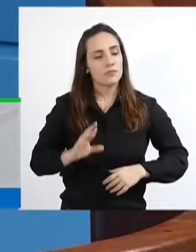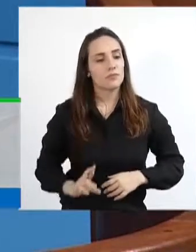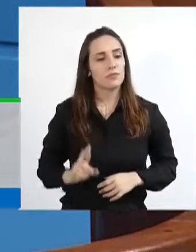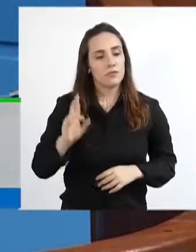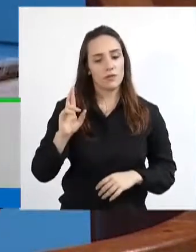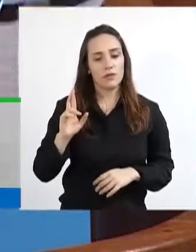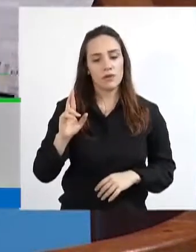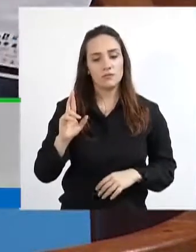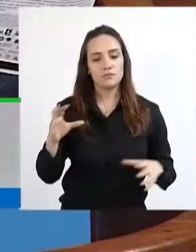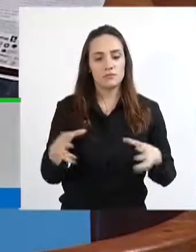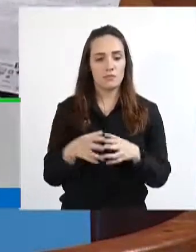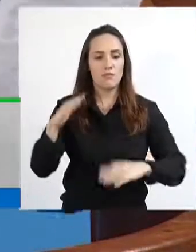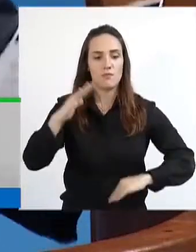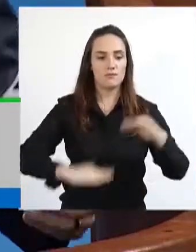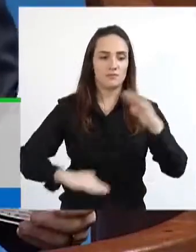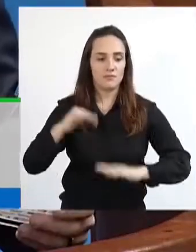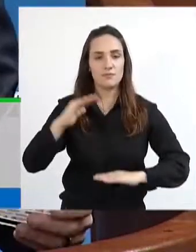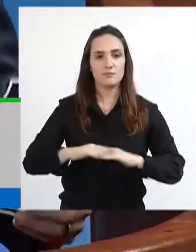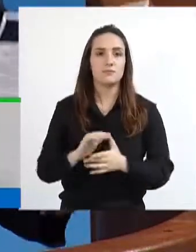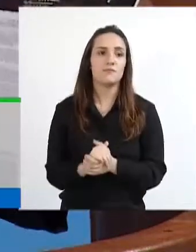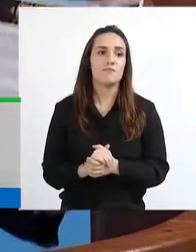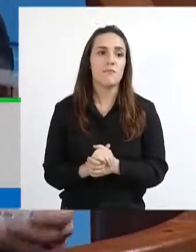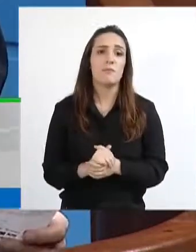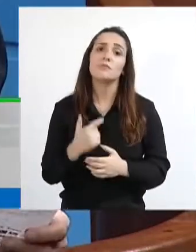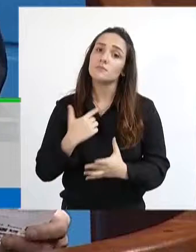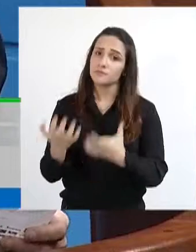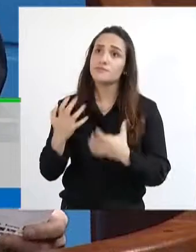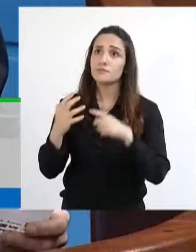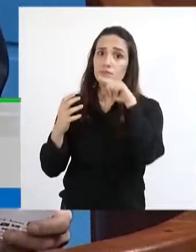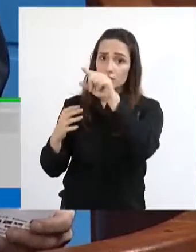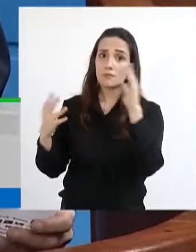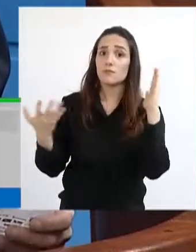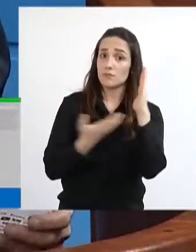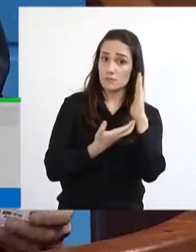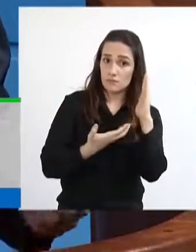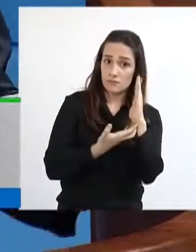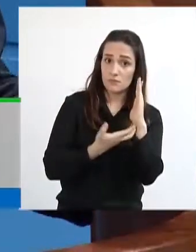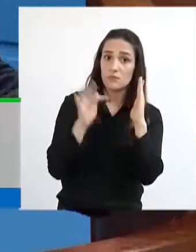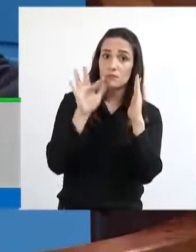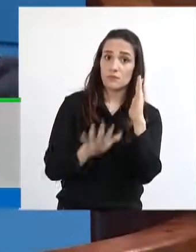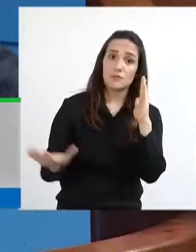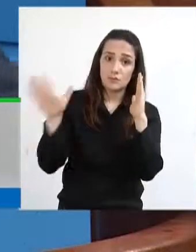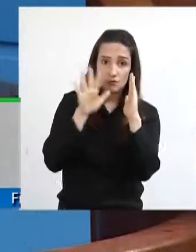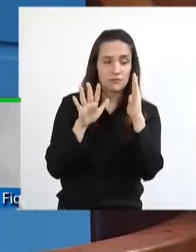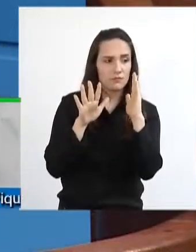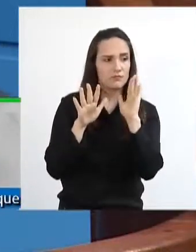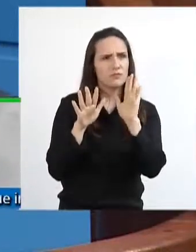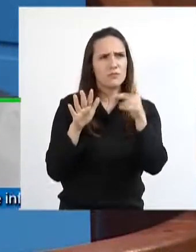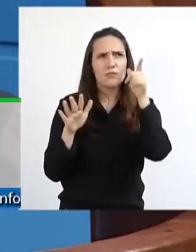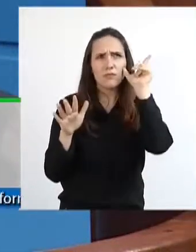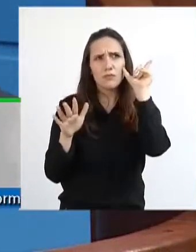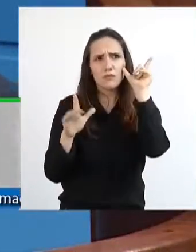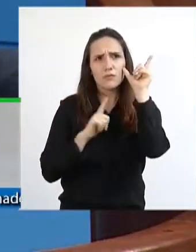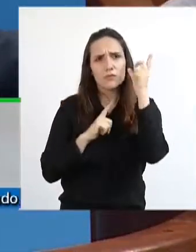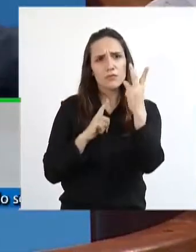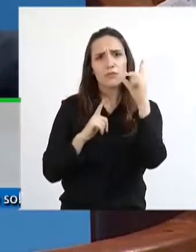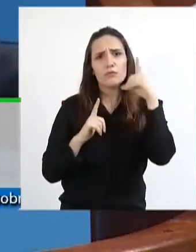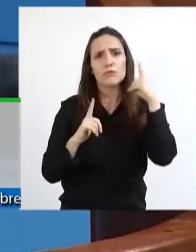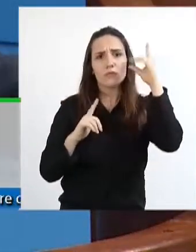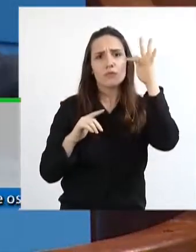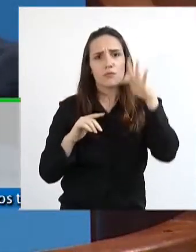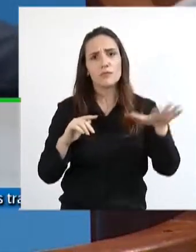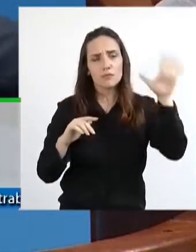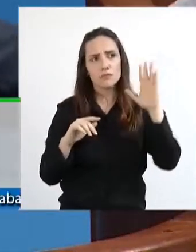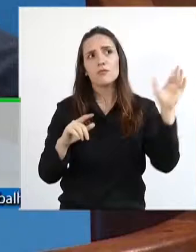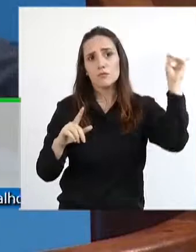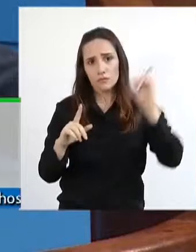categorias, e nós queremos que a bancada federal, que vai votar essa reforma, ontem tivemos 2 deputados federais aqui,